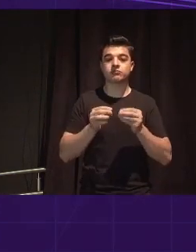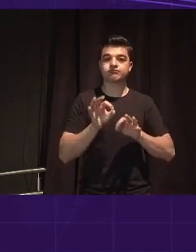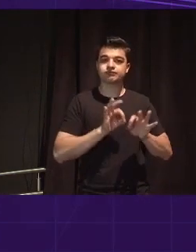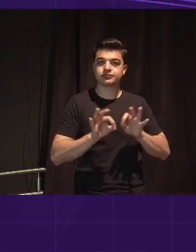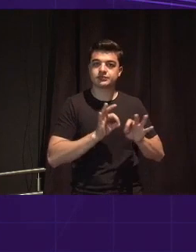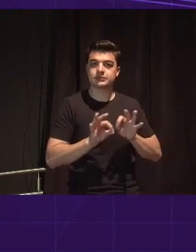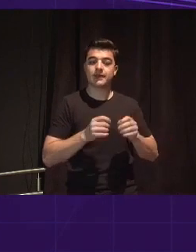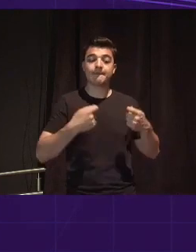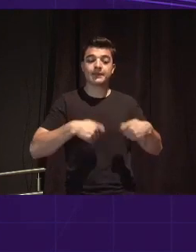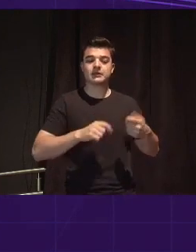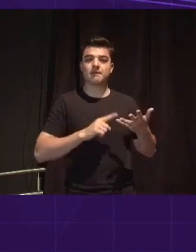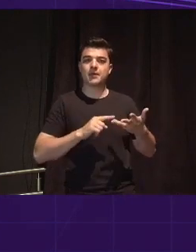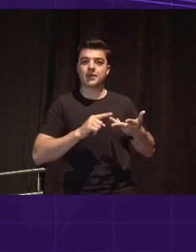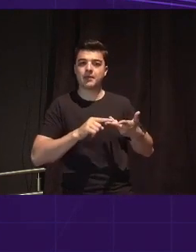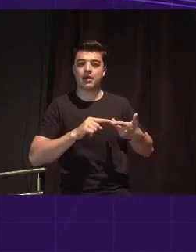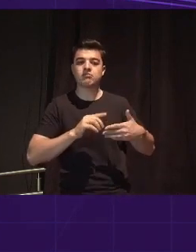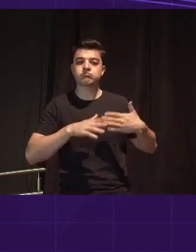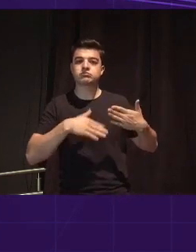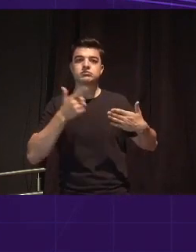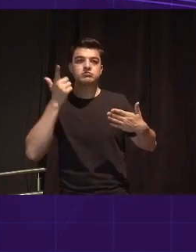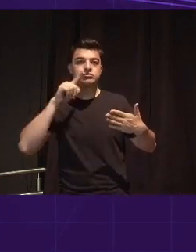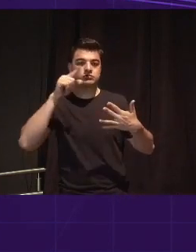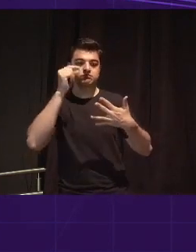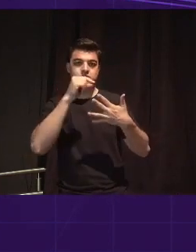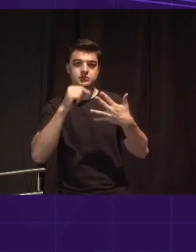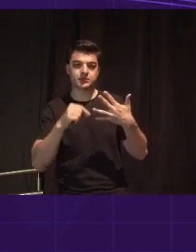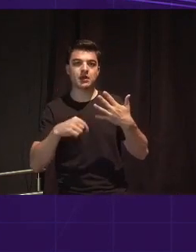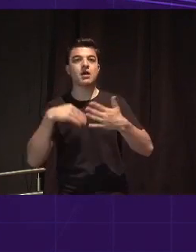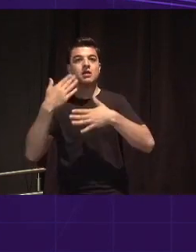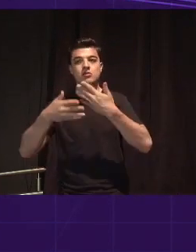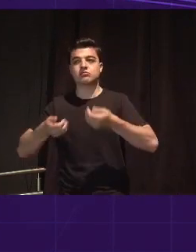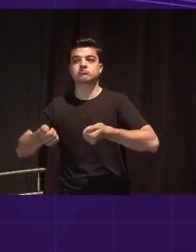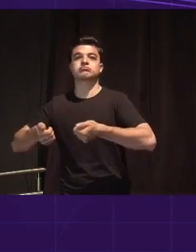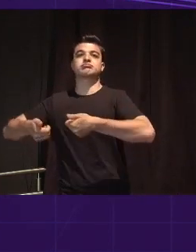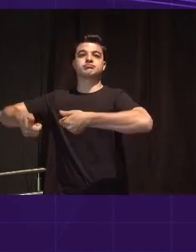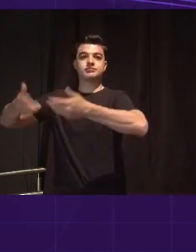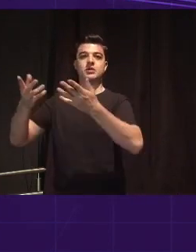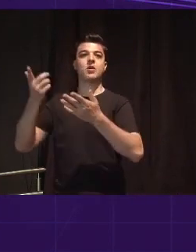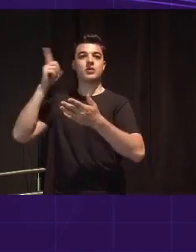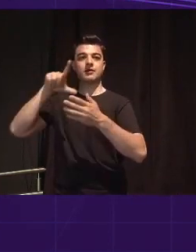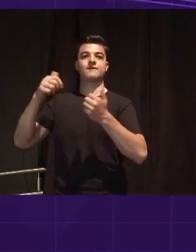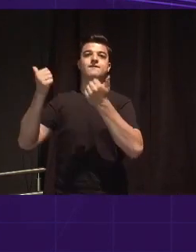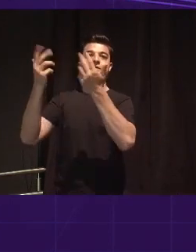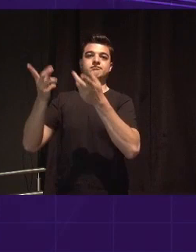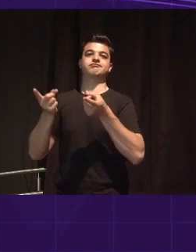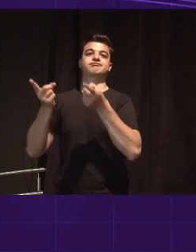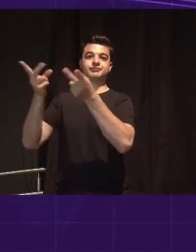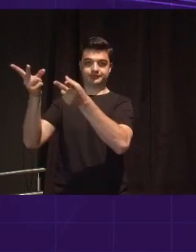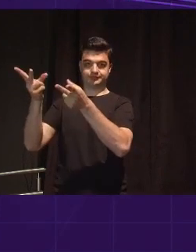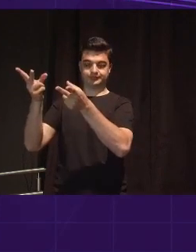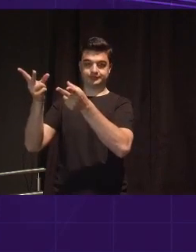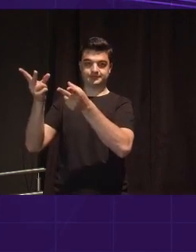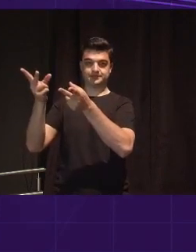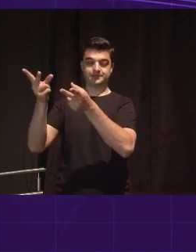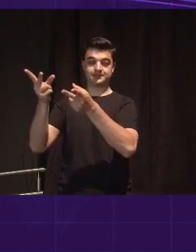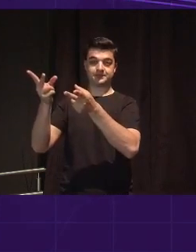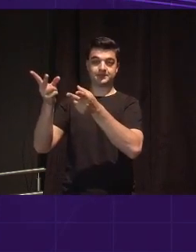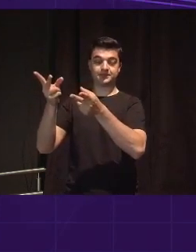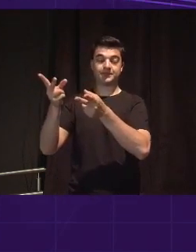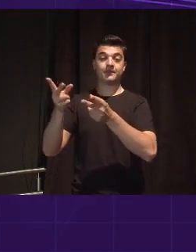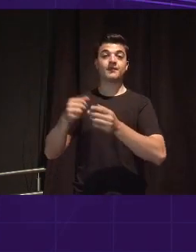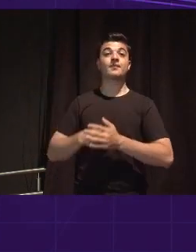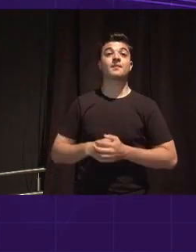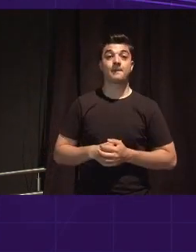cliente, né? Então, de novo, as entregas mais rápidas que a gente fez aqui, hoje a gente começou a contar isso até